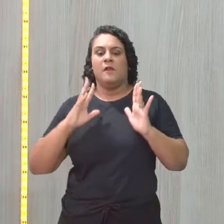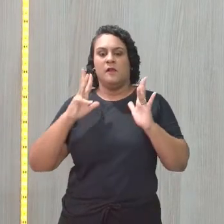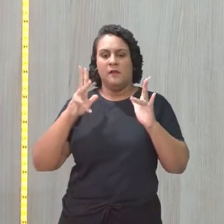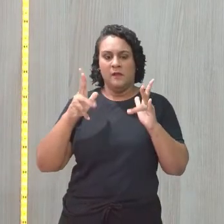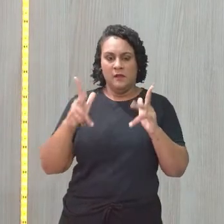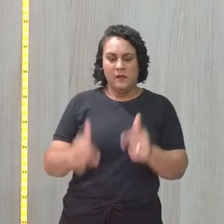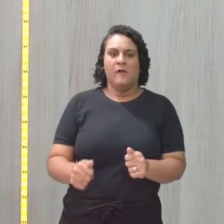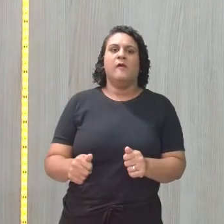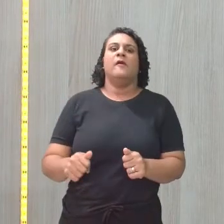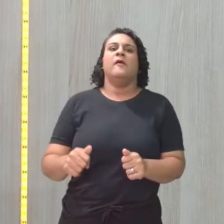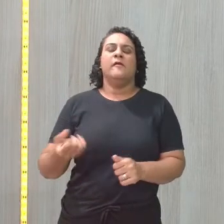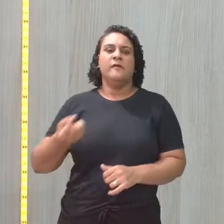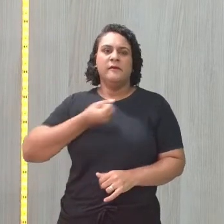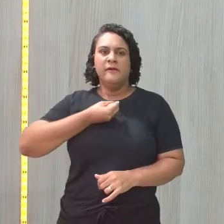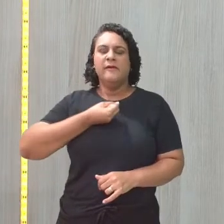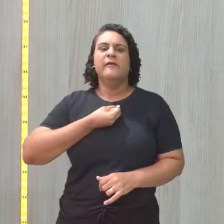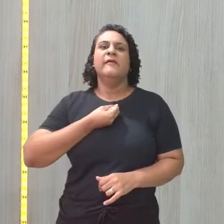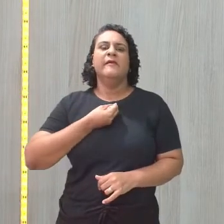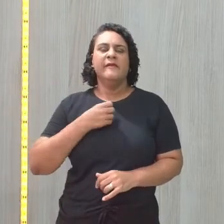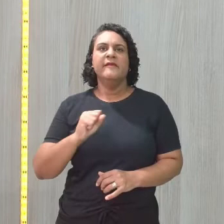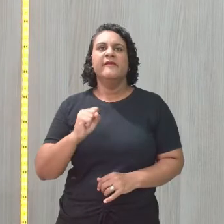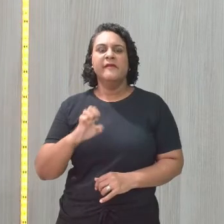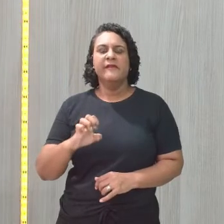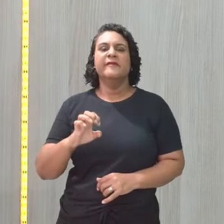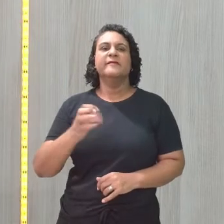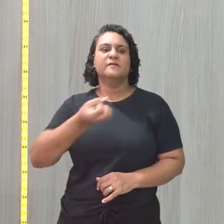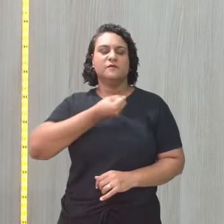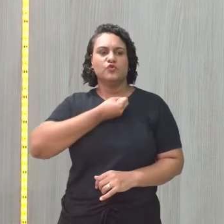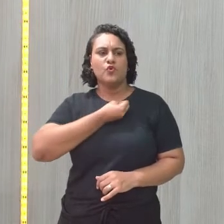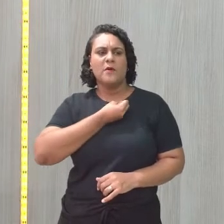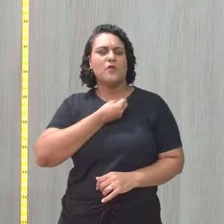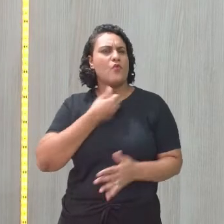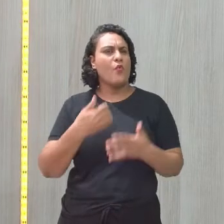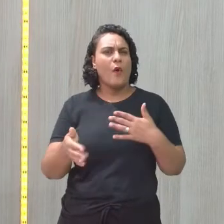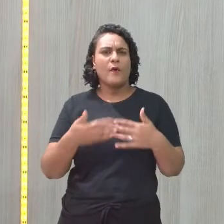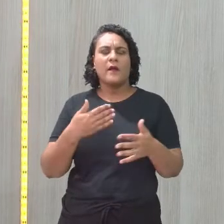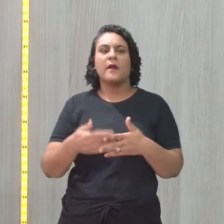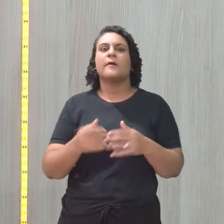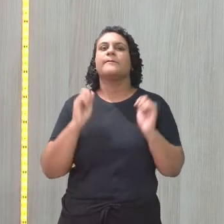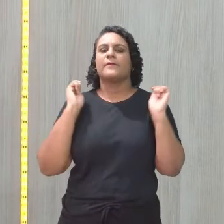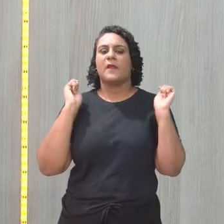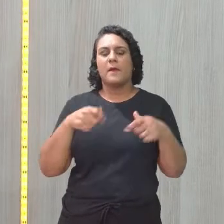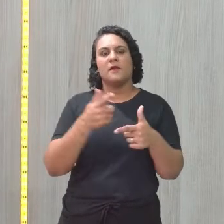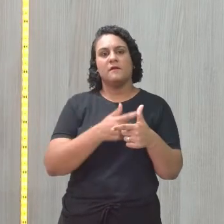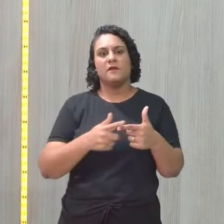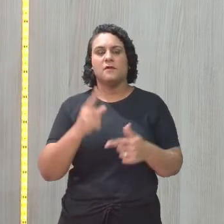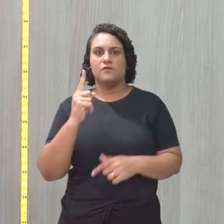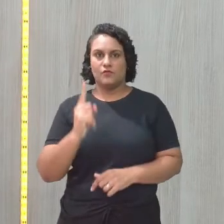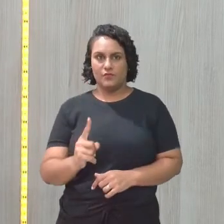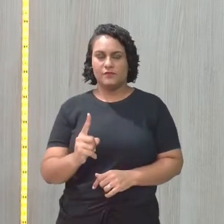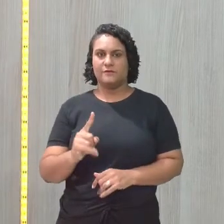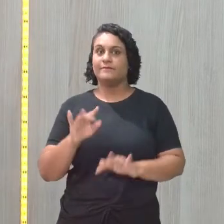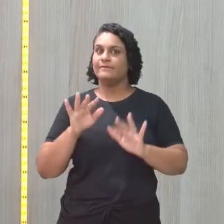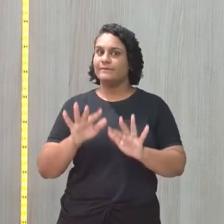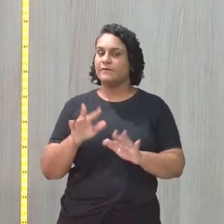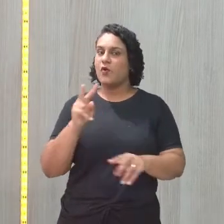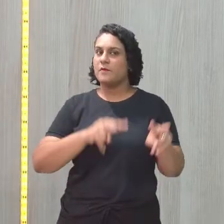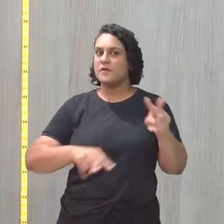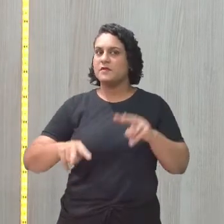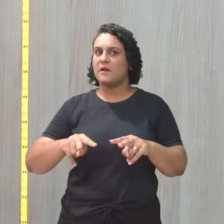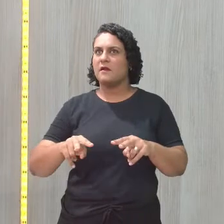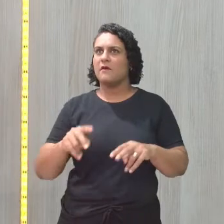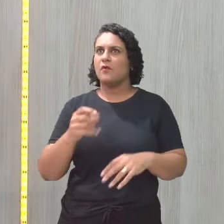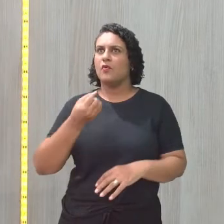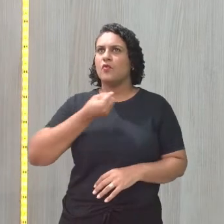qualquer número, dá para dividir por 1. E ele é o primeiro divisor também de todos os números. Então, observe, o 1 ele é